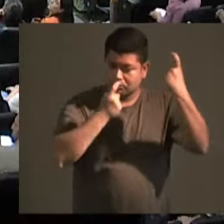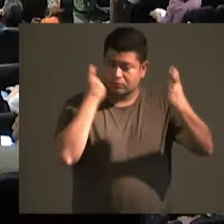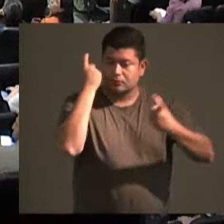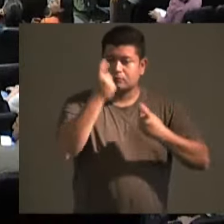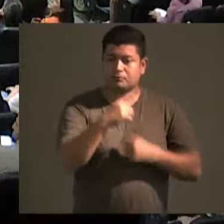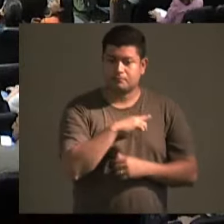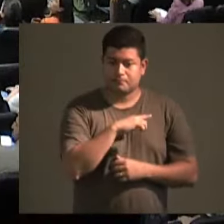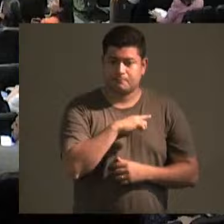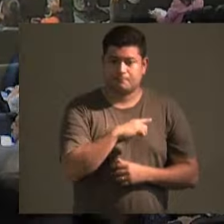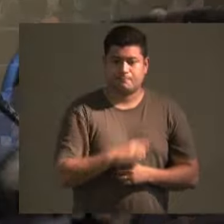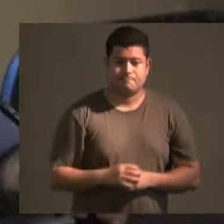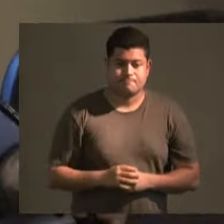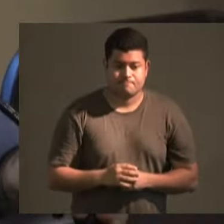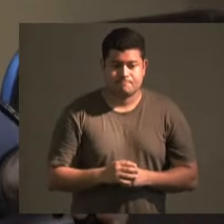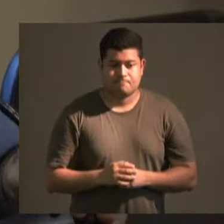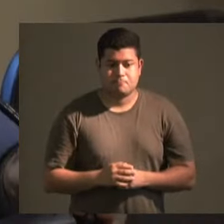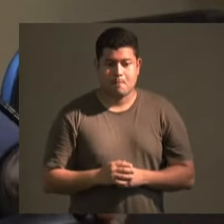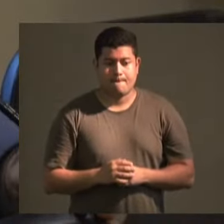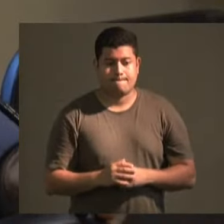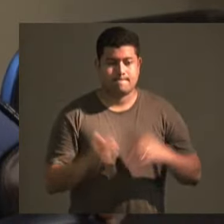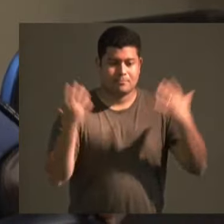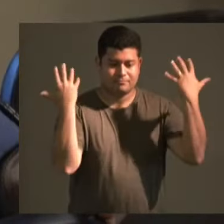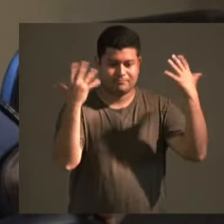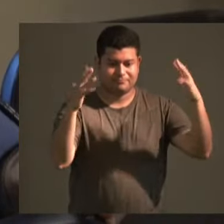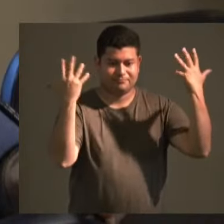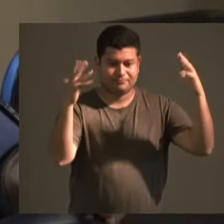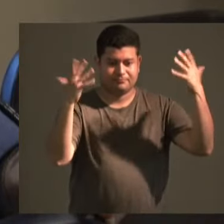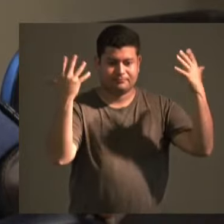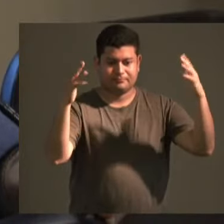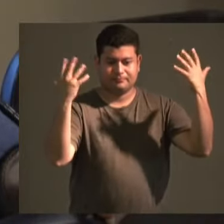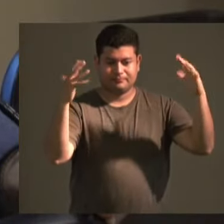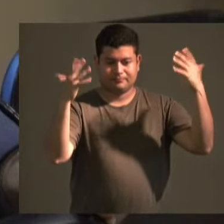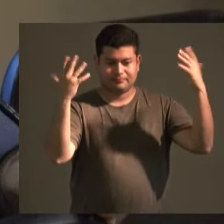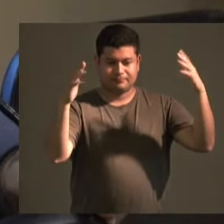Ok, muito obrigado. Mais alguém?